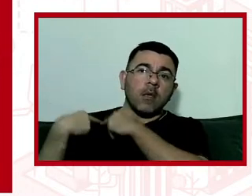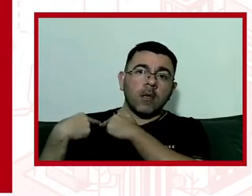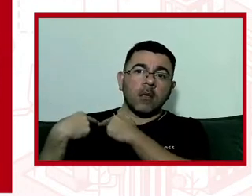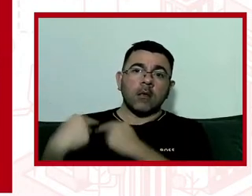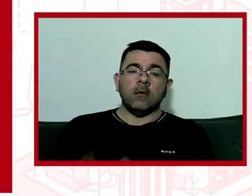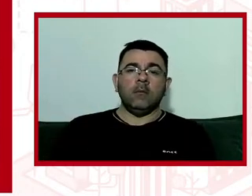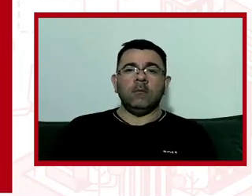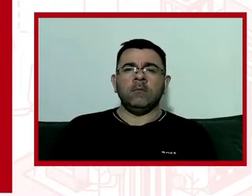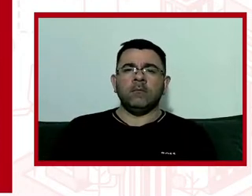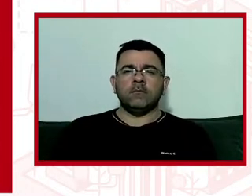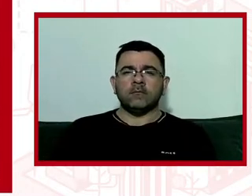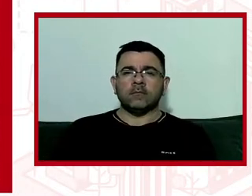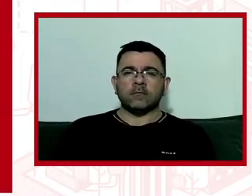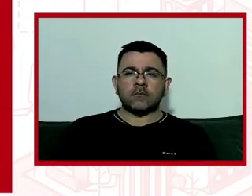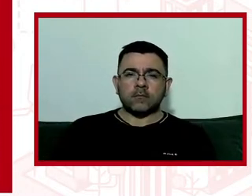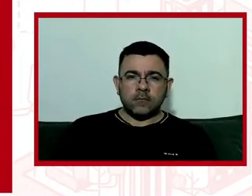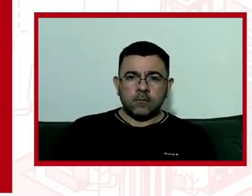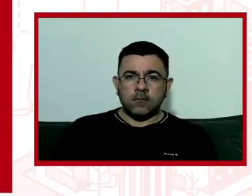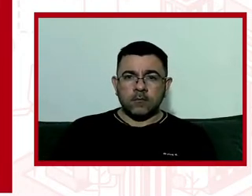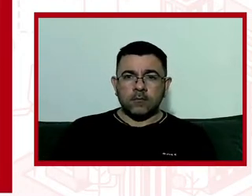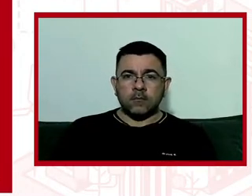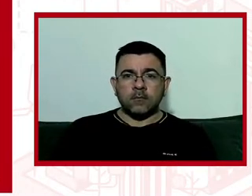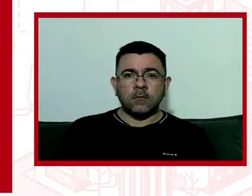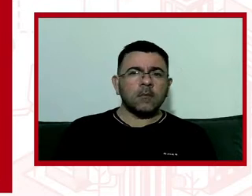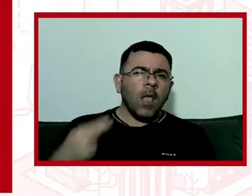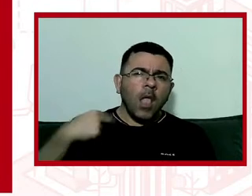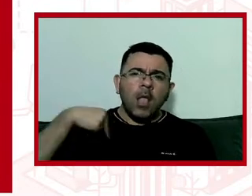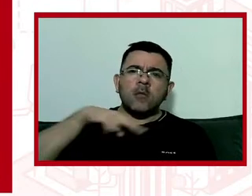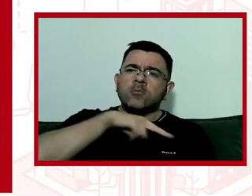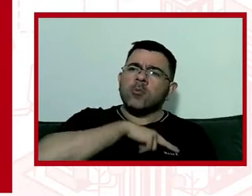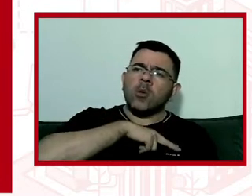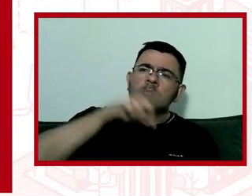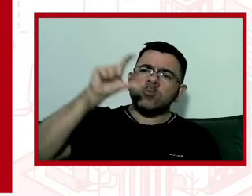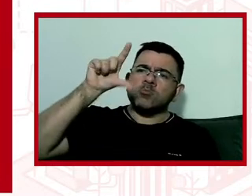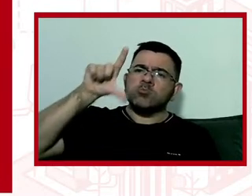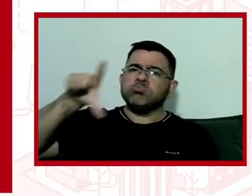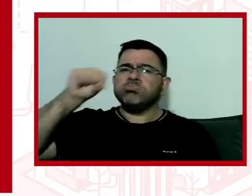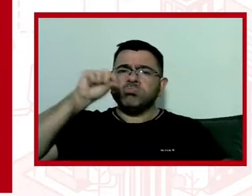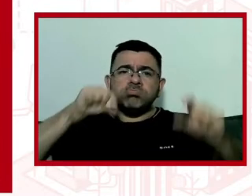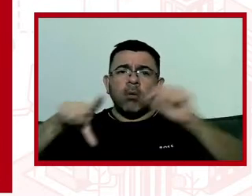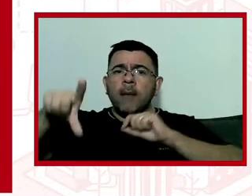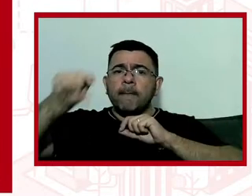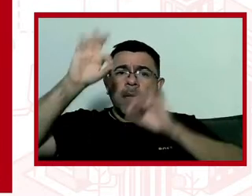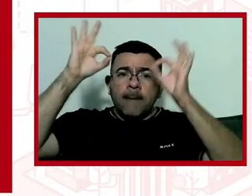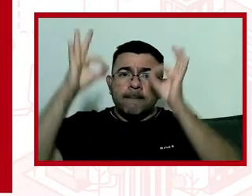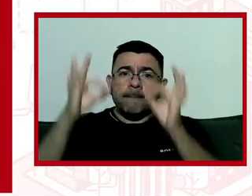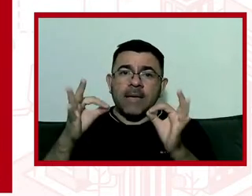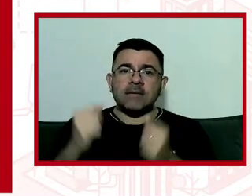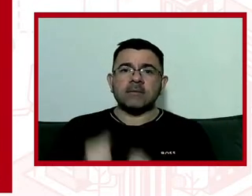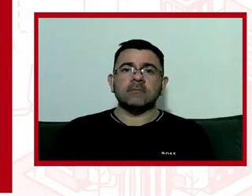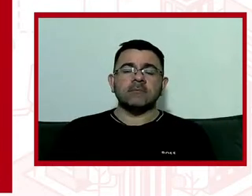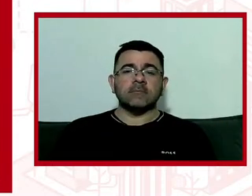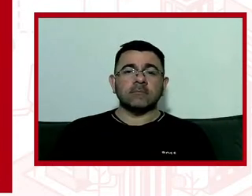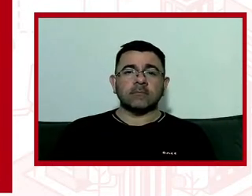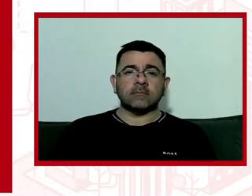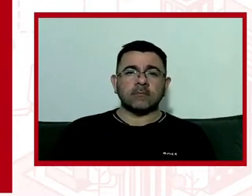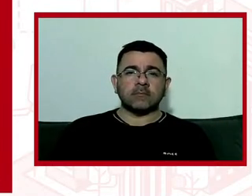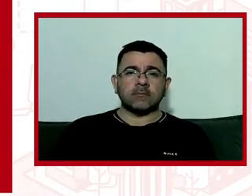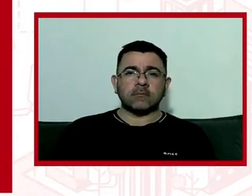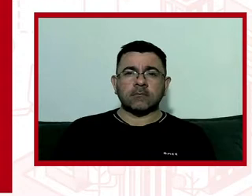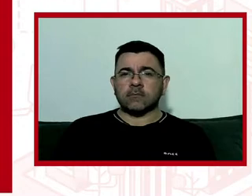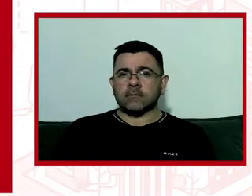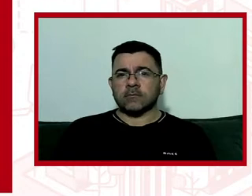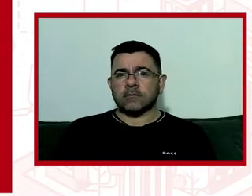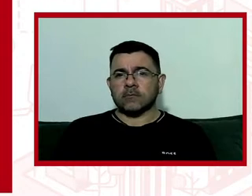assim eh a gente você tem que acertar no peograma também então a gente colocou um procurador um auditor e um servidor do